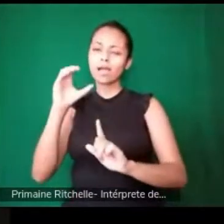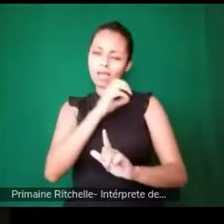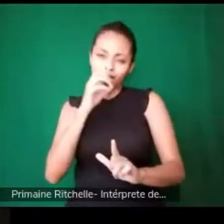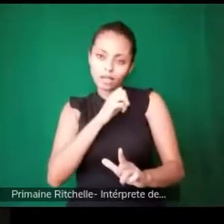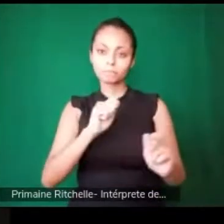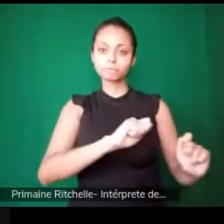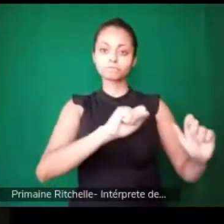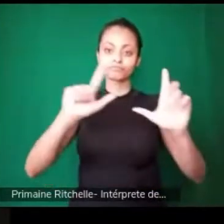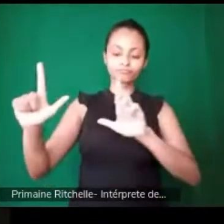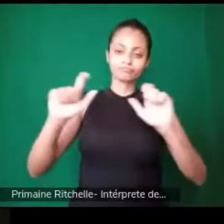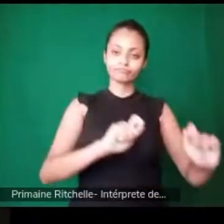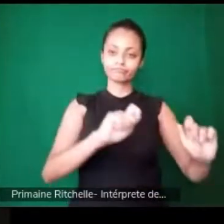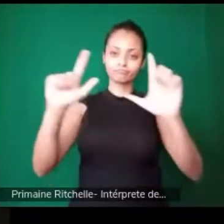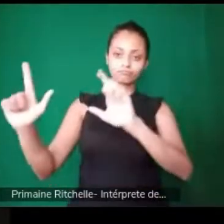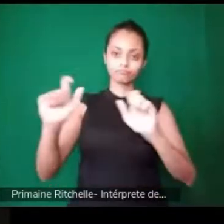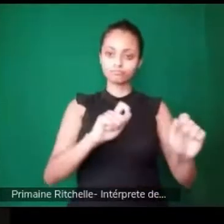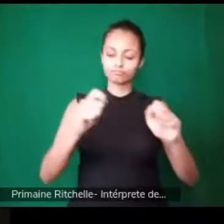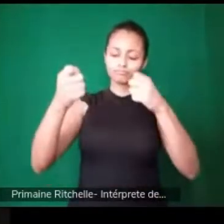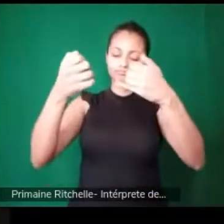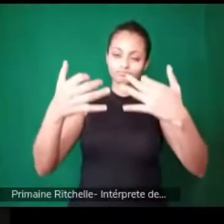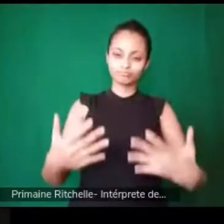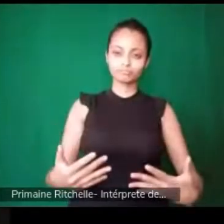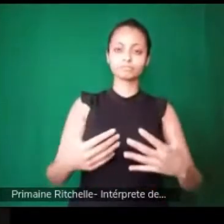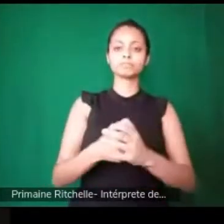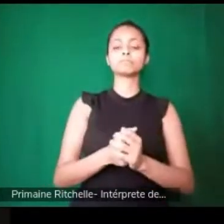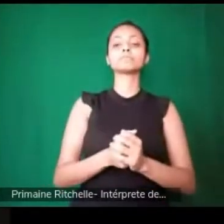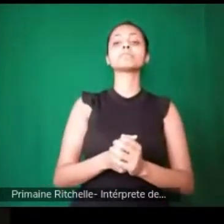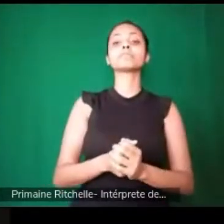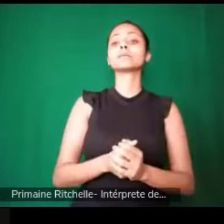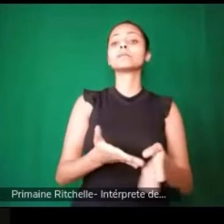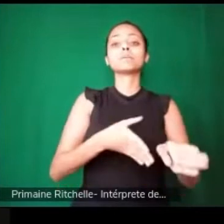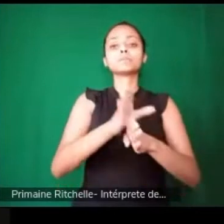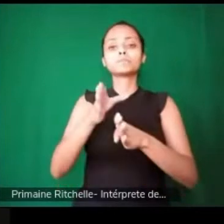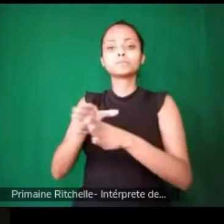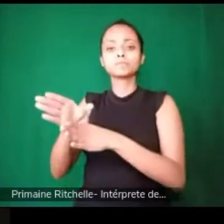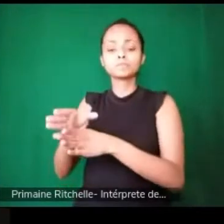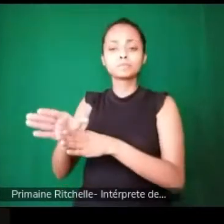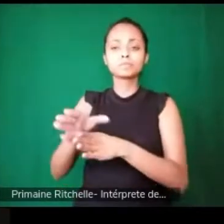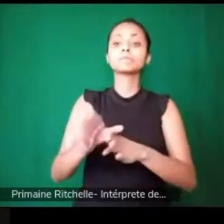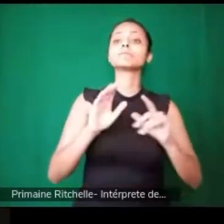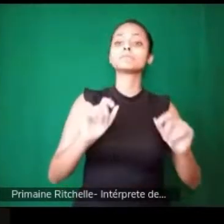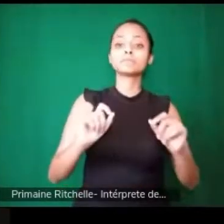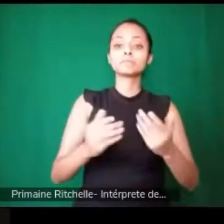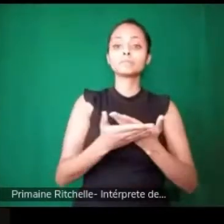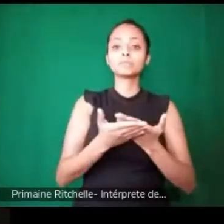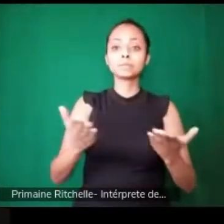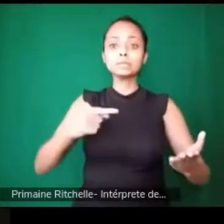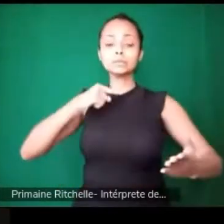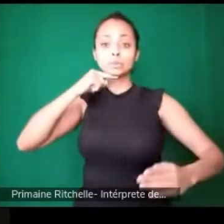recomendações gerais, né, conforme a Thaís já comentou. E a recomendação é sempre que vocês tiverem alguma dúvida,